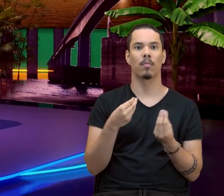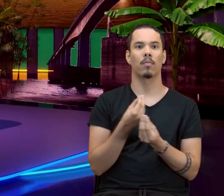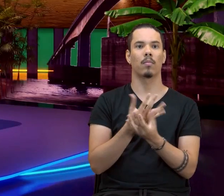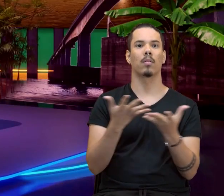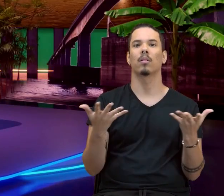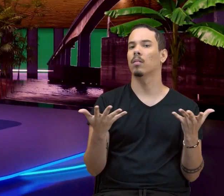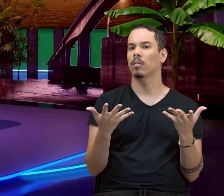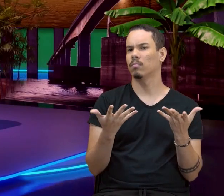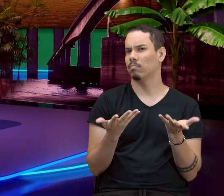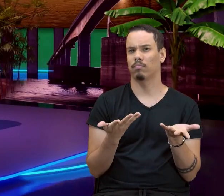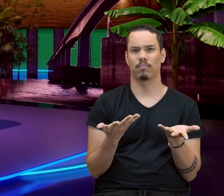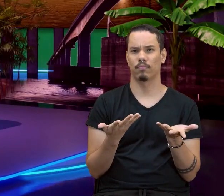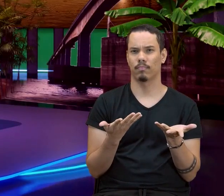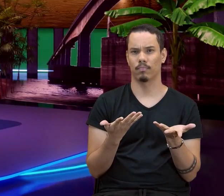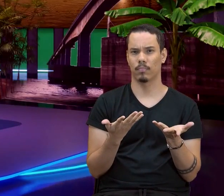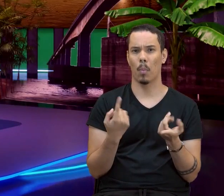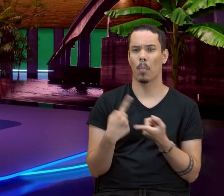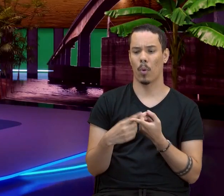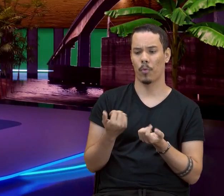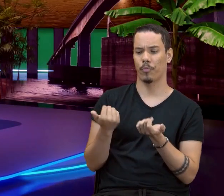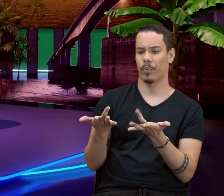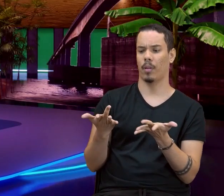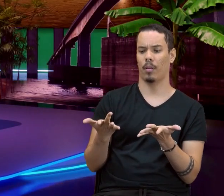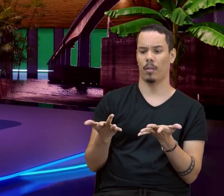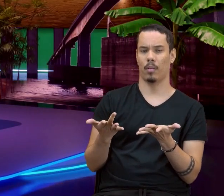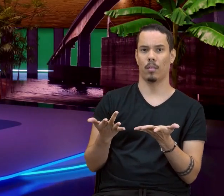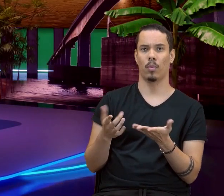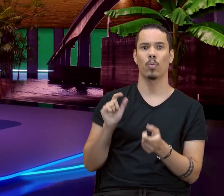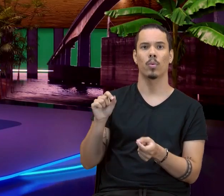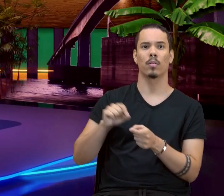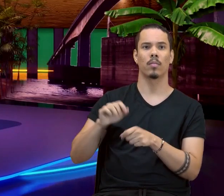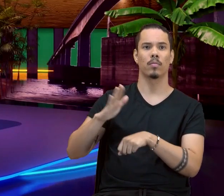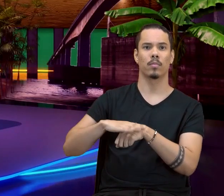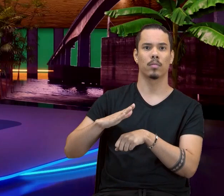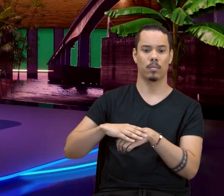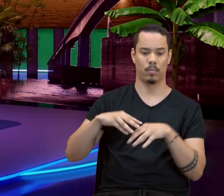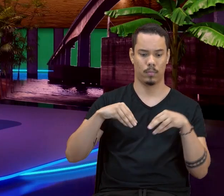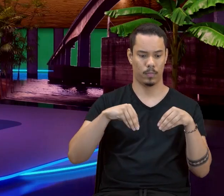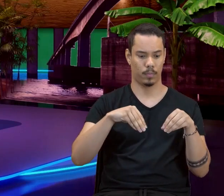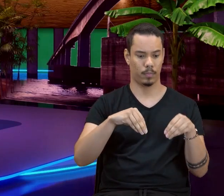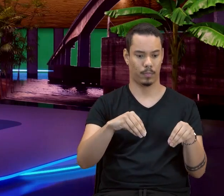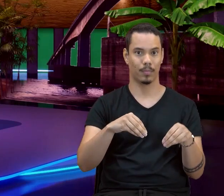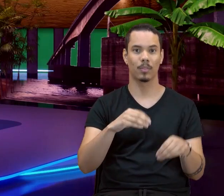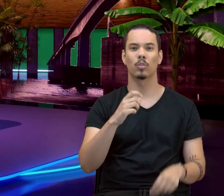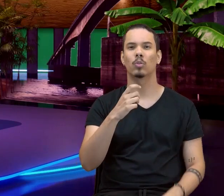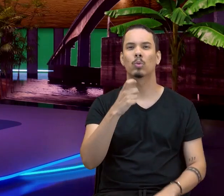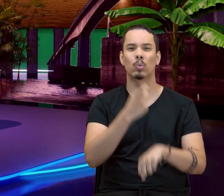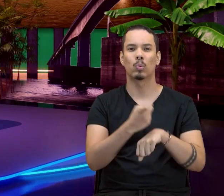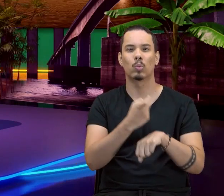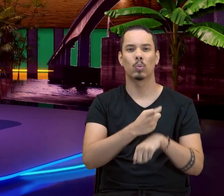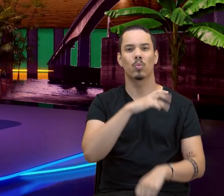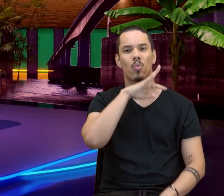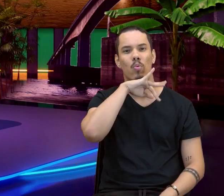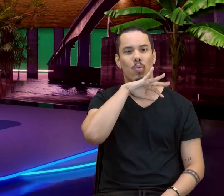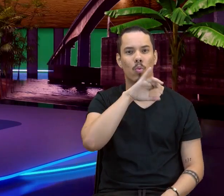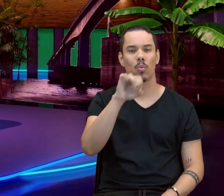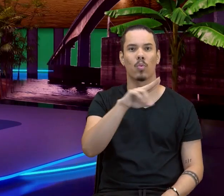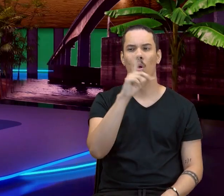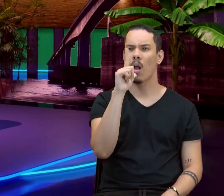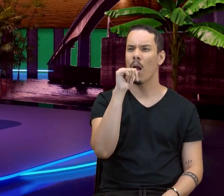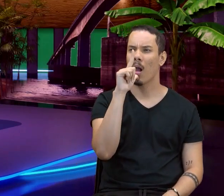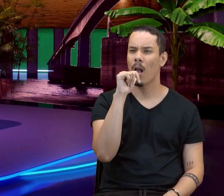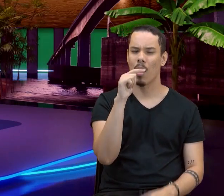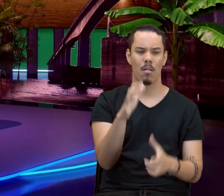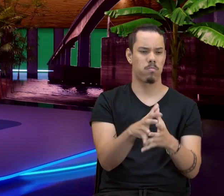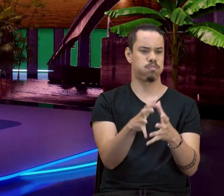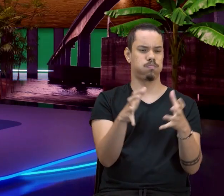desse para um colono? O que ele vai plantar em cima do cascalho? Ou então se está próximo a uma área hídrica, né? Rios, um